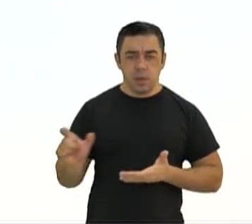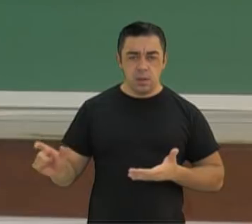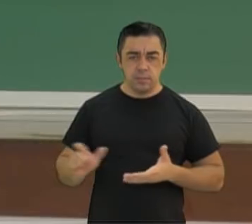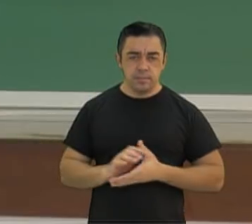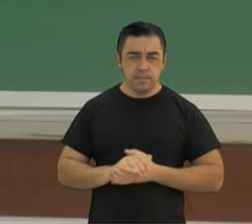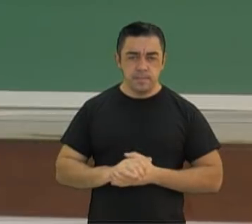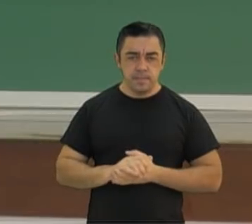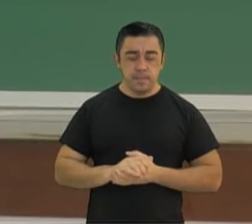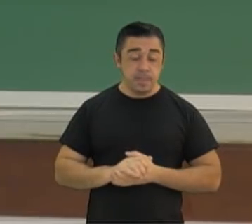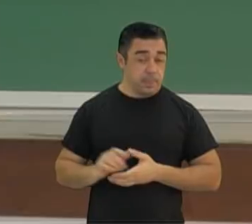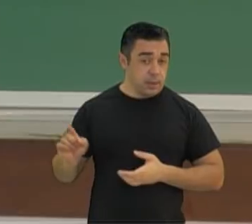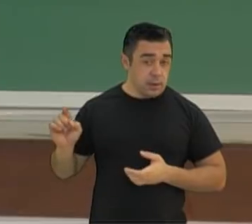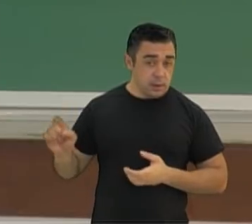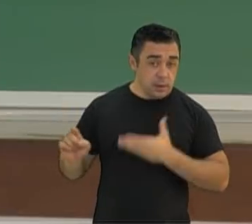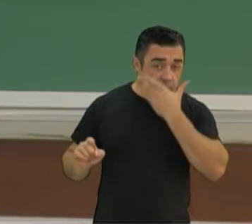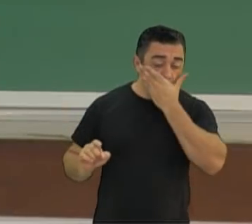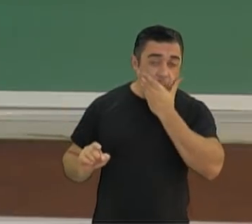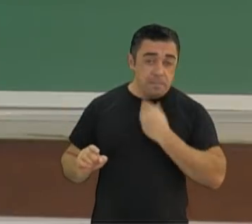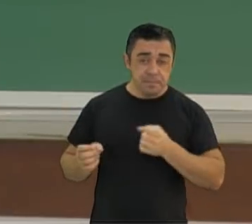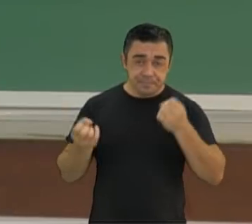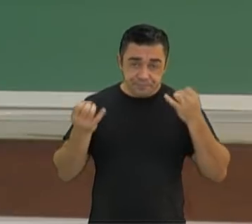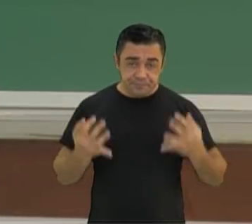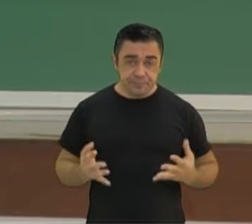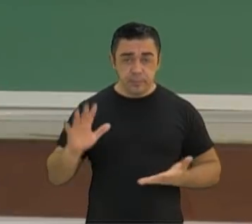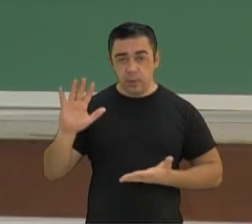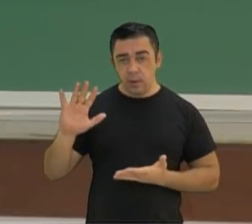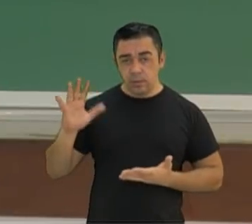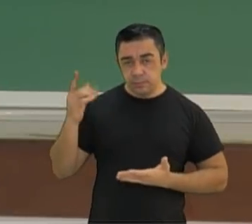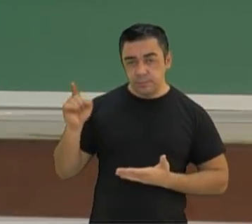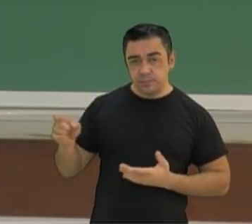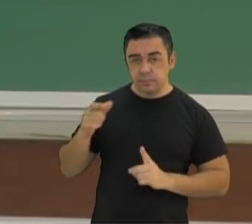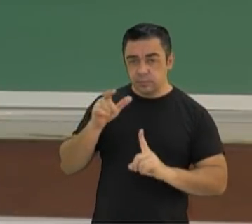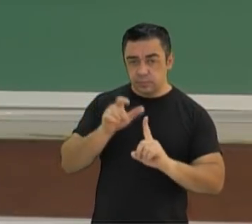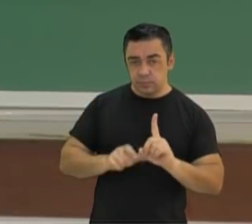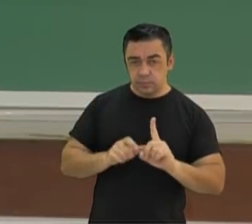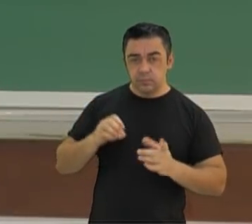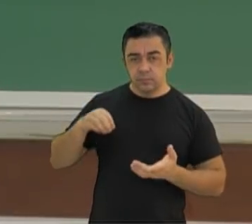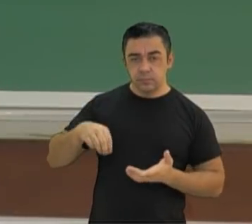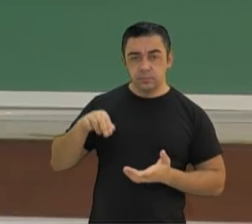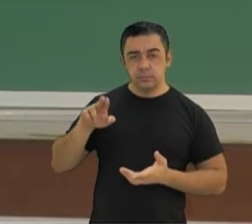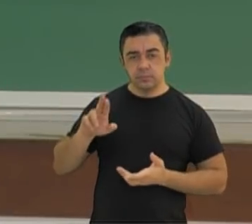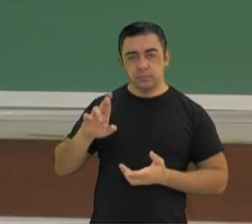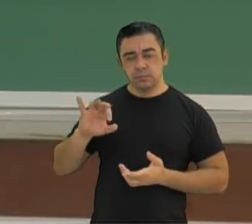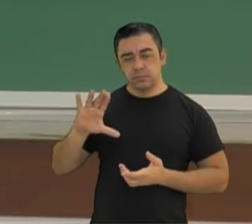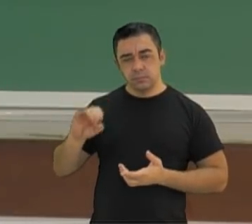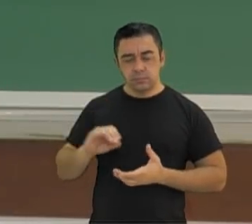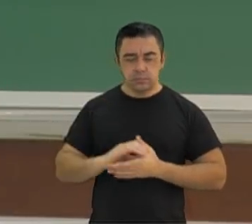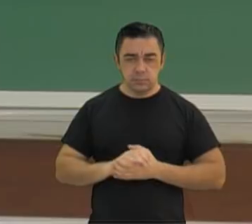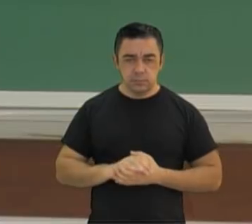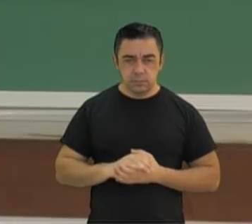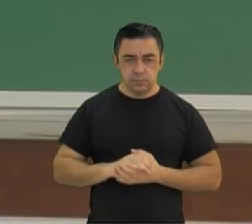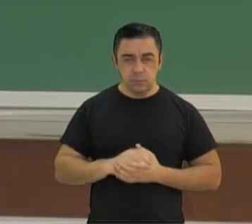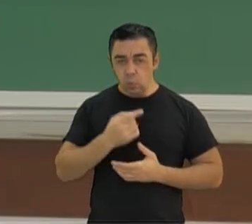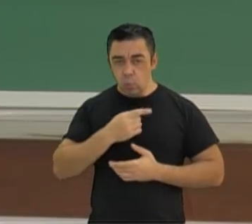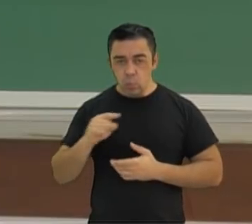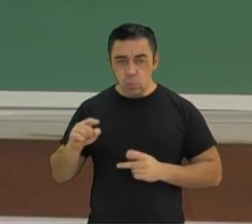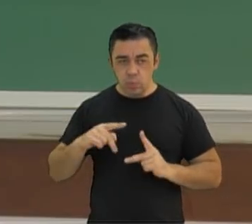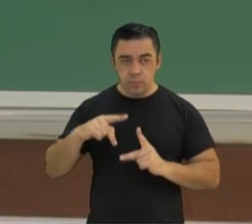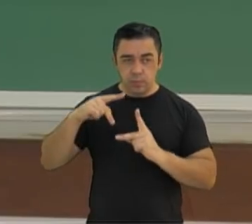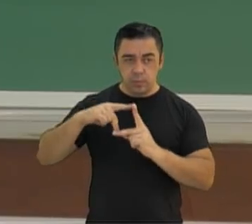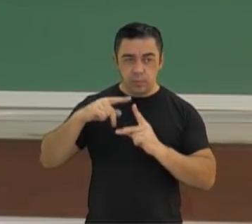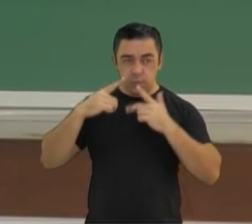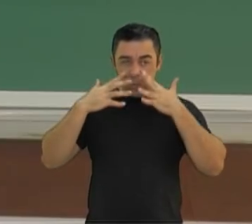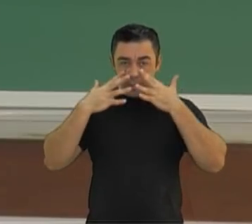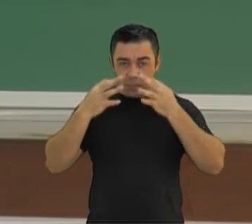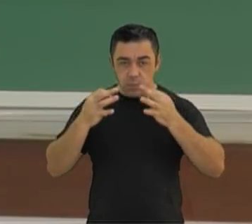O narrador está explicando aqui o que o Murilo estava fazendo. Vamos ao último quadrinho. Preste atenção em